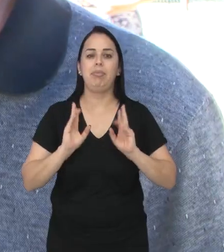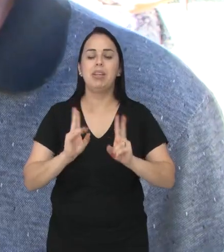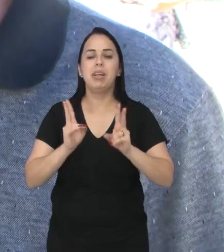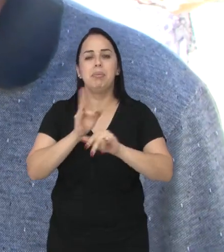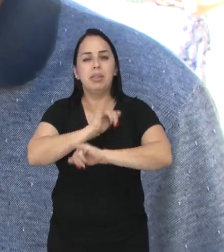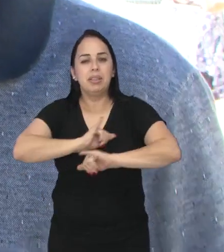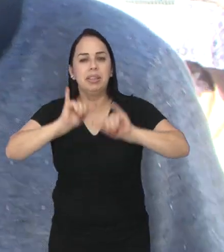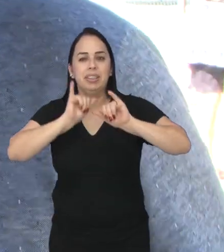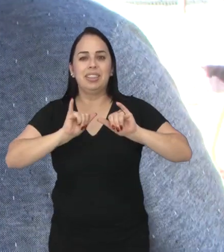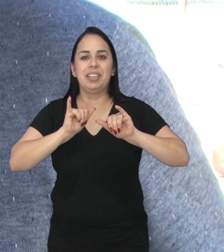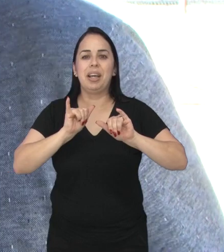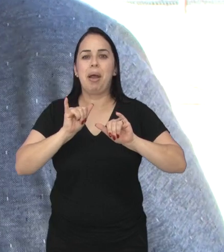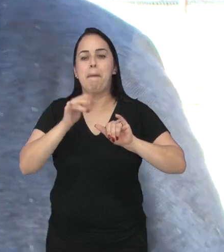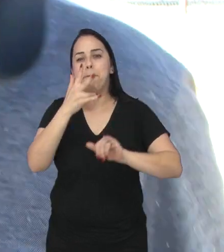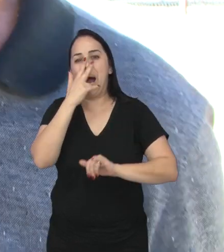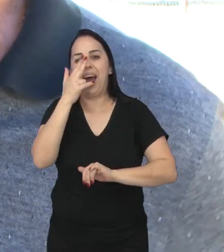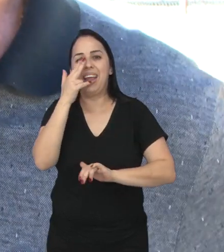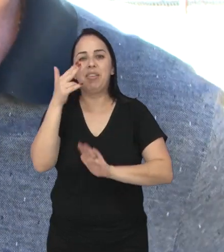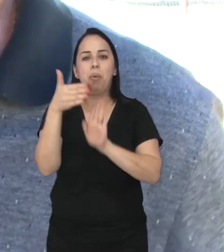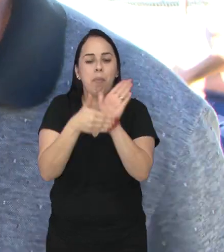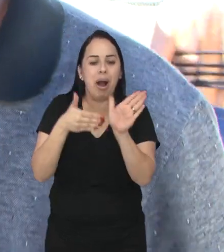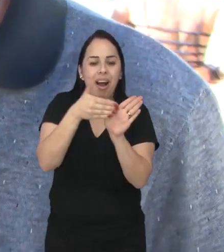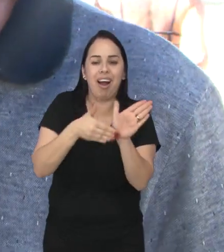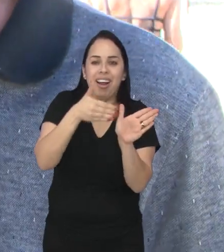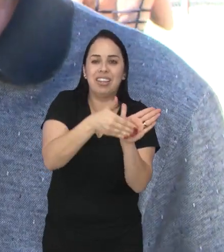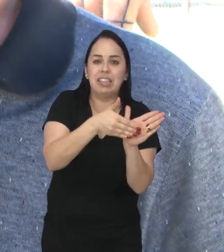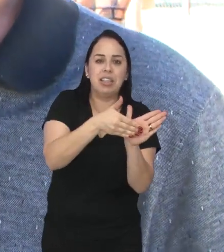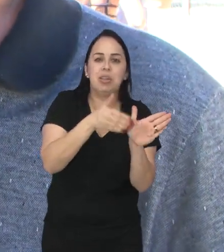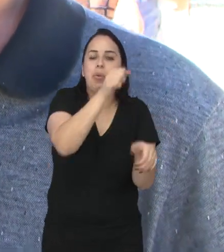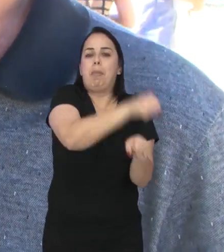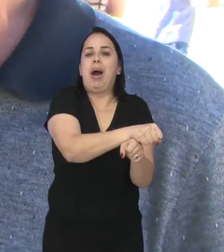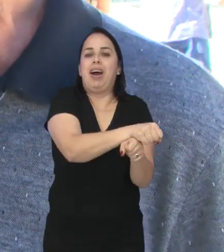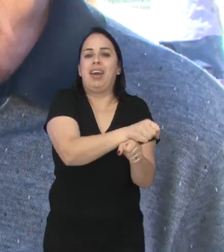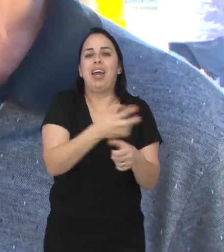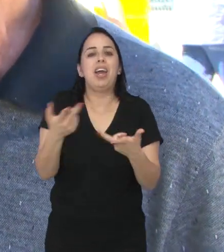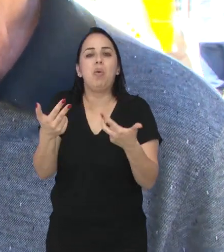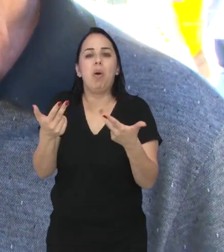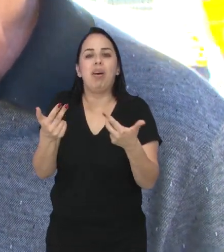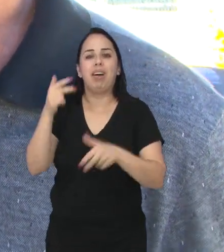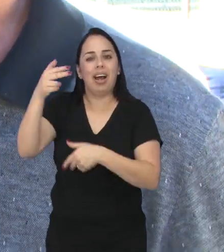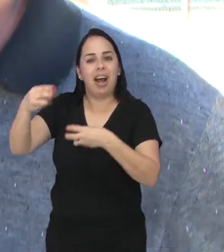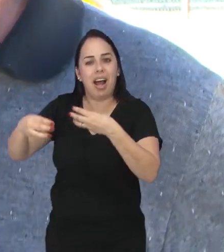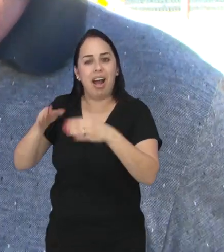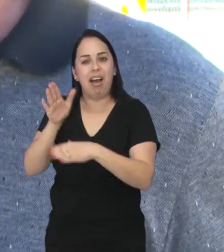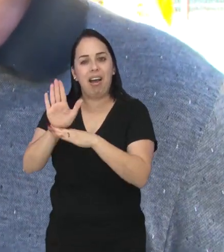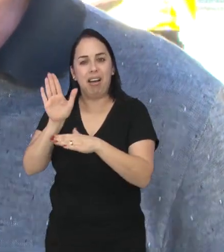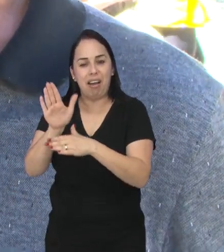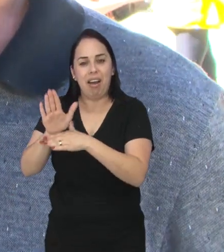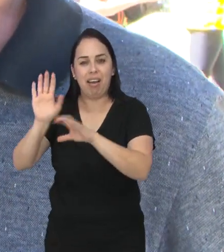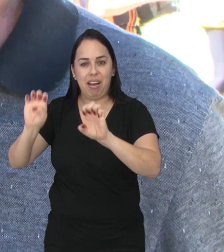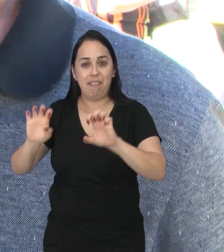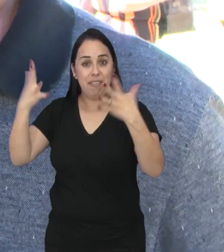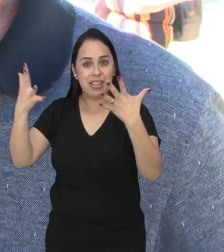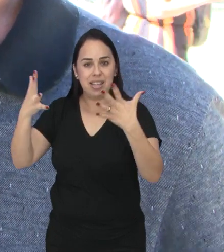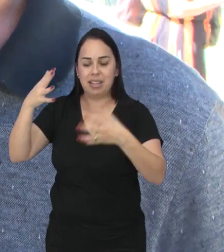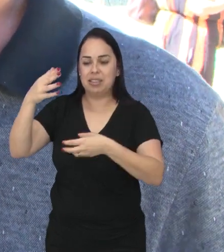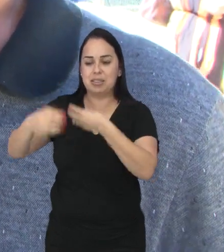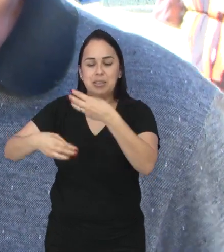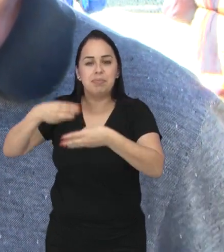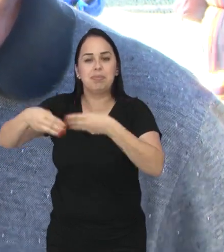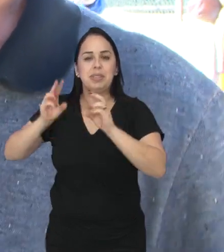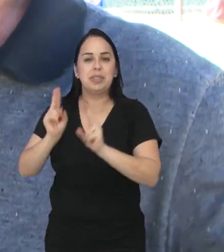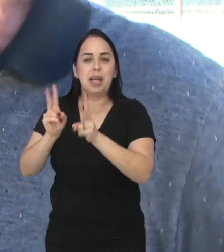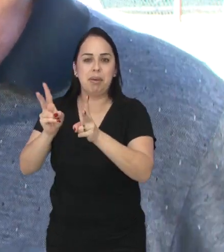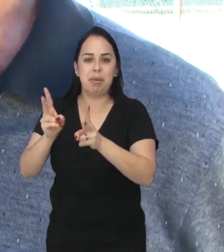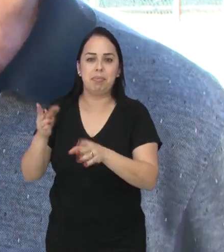quando é uma eu sempre digo a locomotiva que não para então é sempre bom comemorar o Dia do trabalho e ajudar também que a cidade